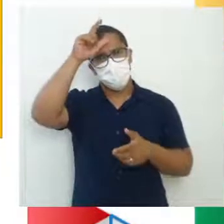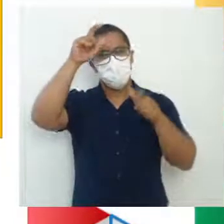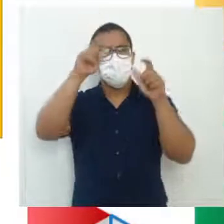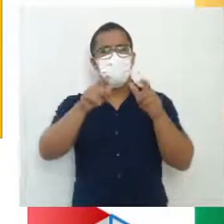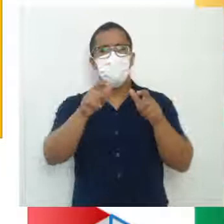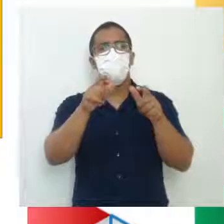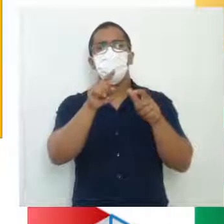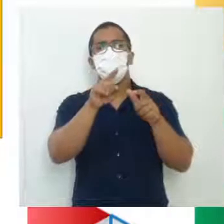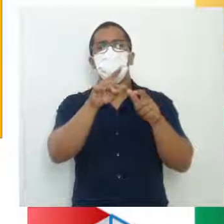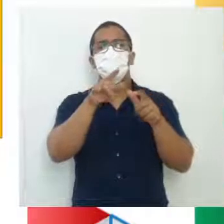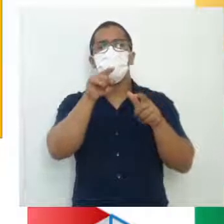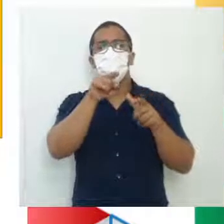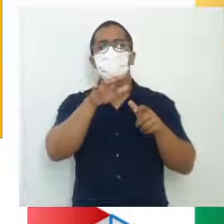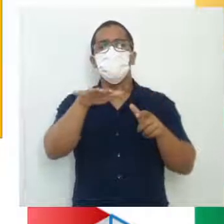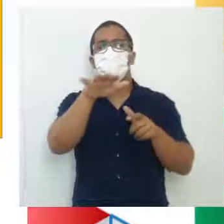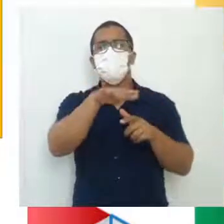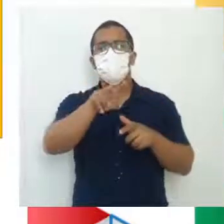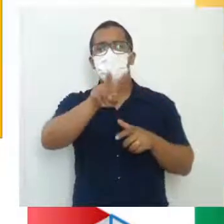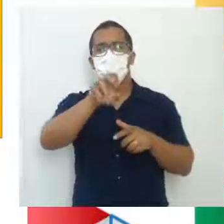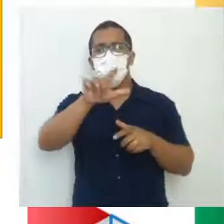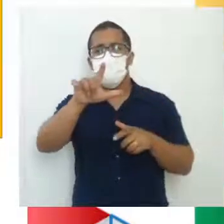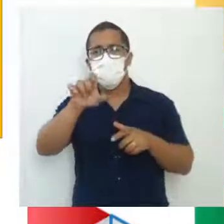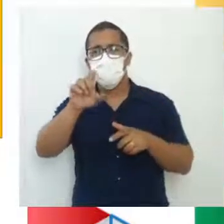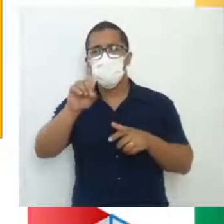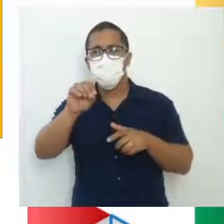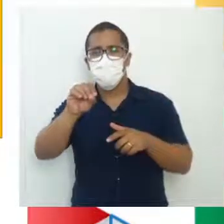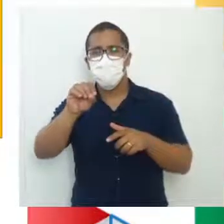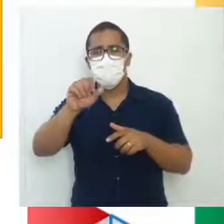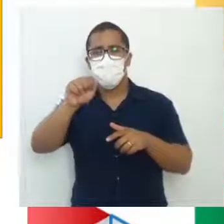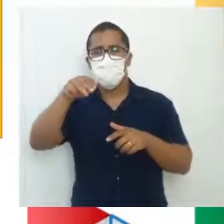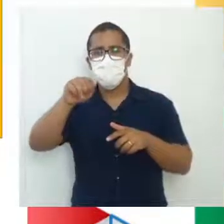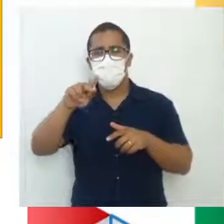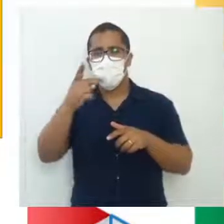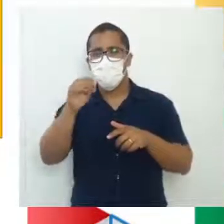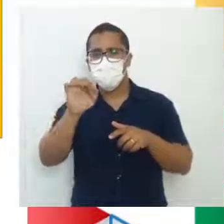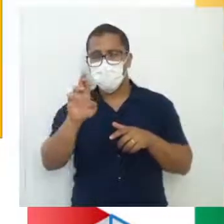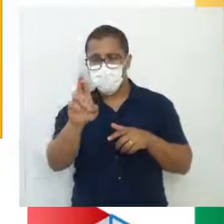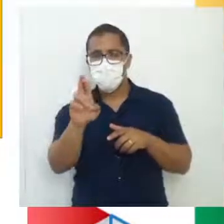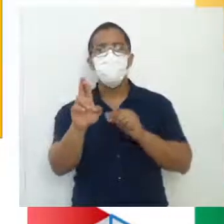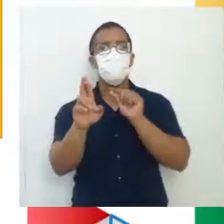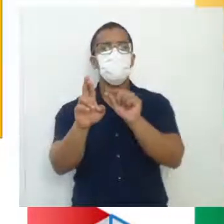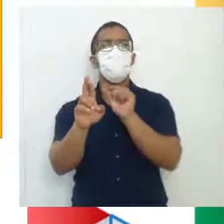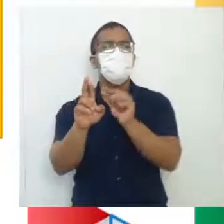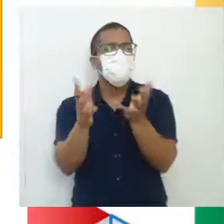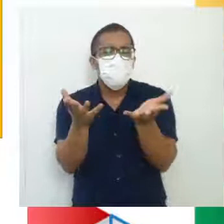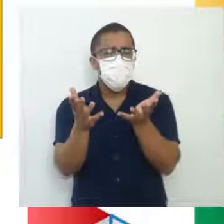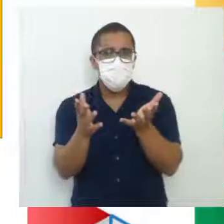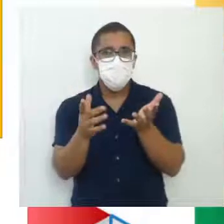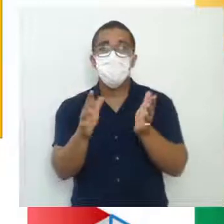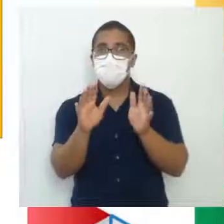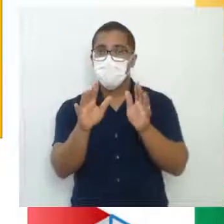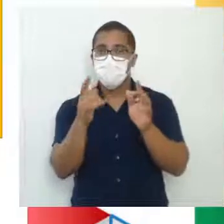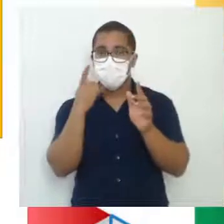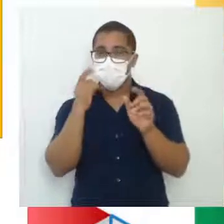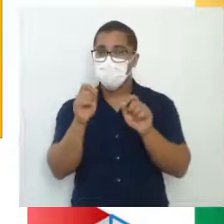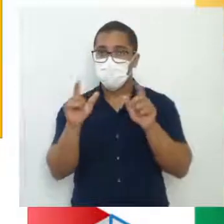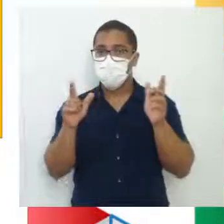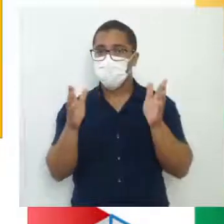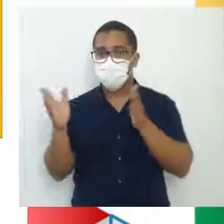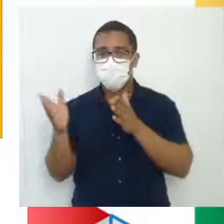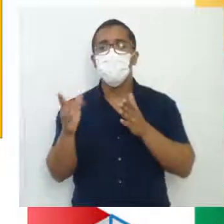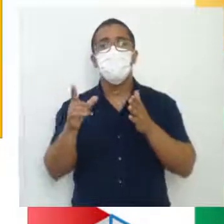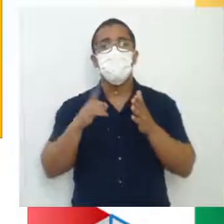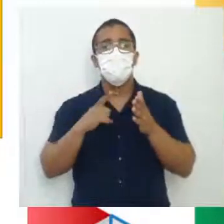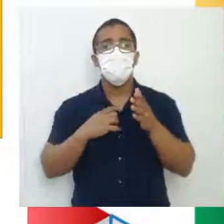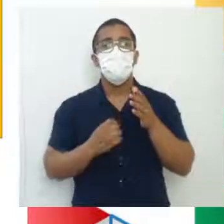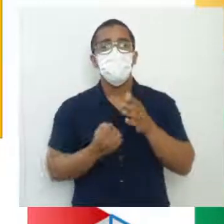do Amanhecer. Mas o que é o Vale do Amanhecer? Como há na tela, podemos ver. O Vale do Amanhecer foi